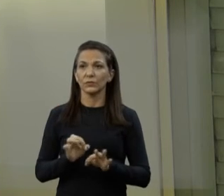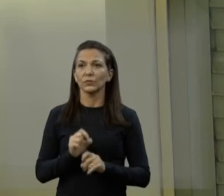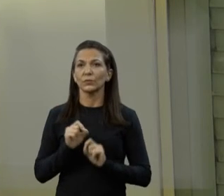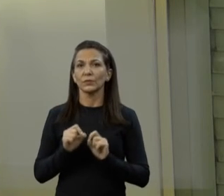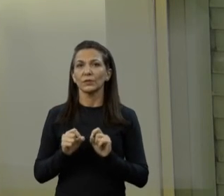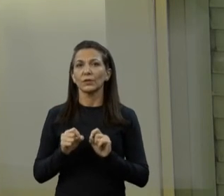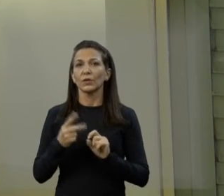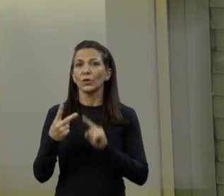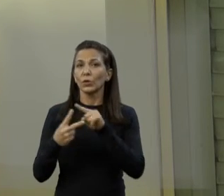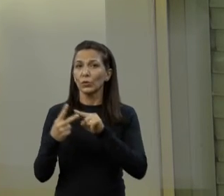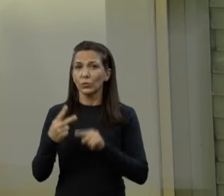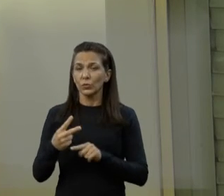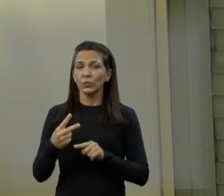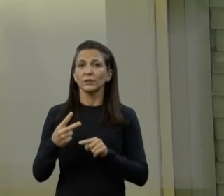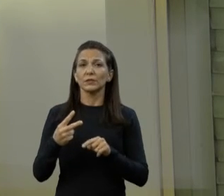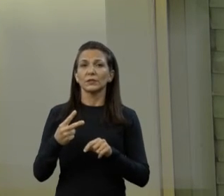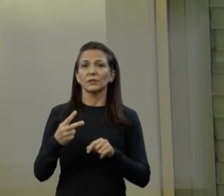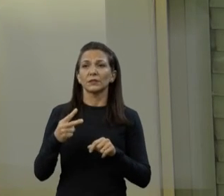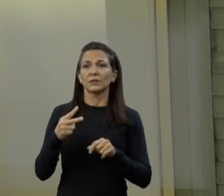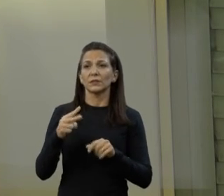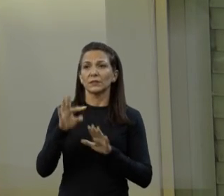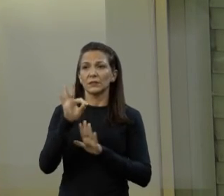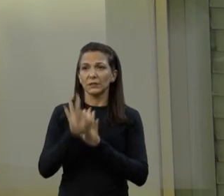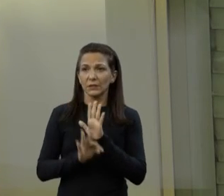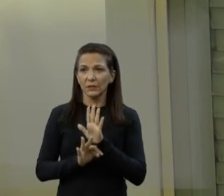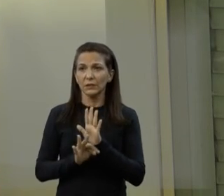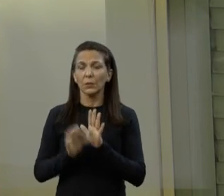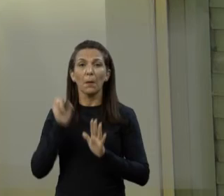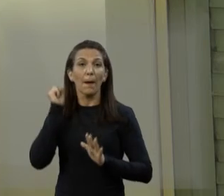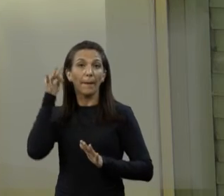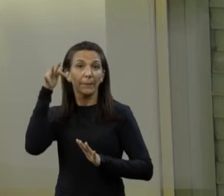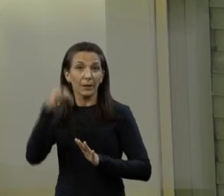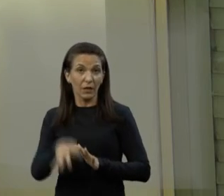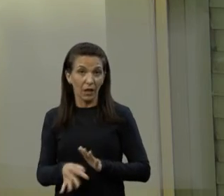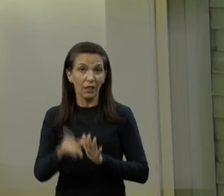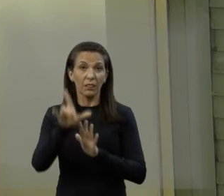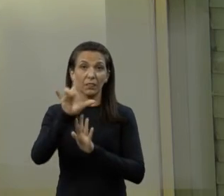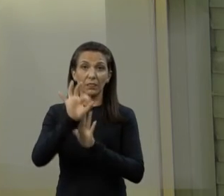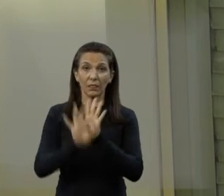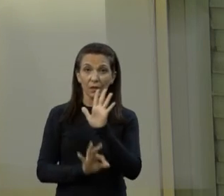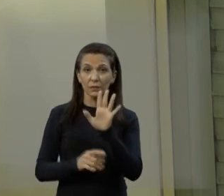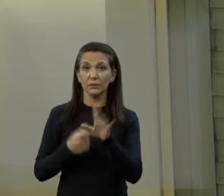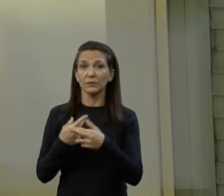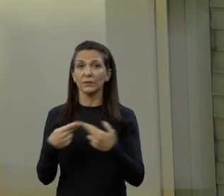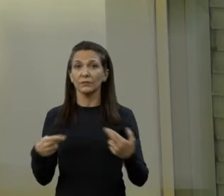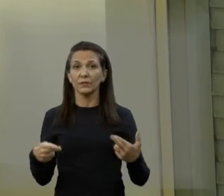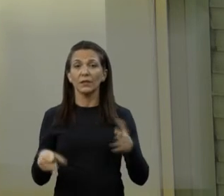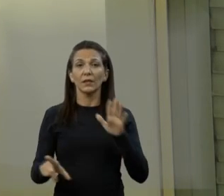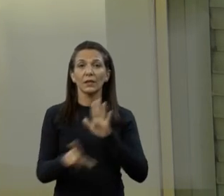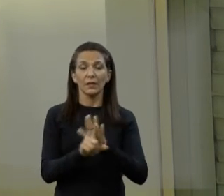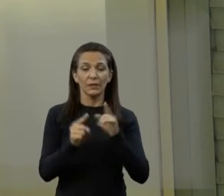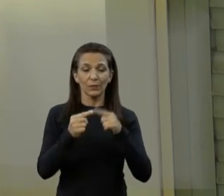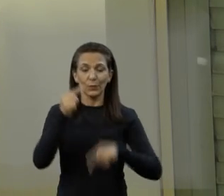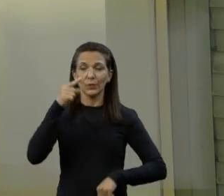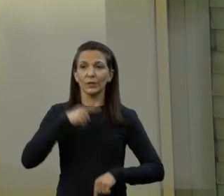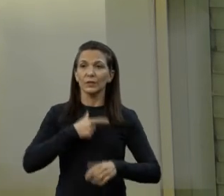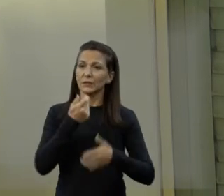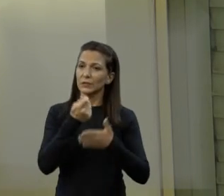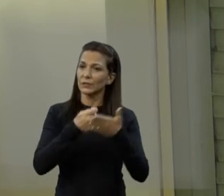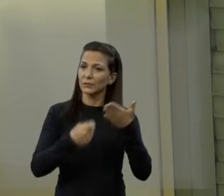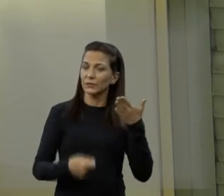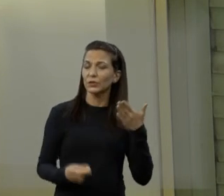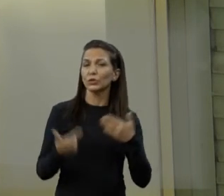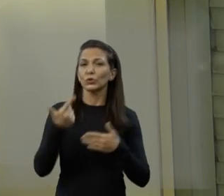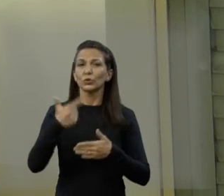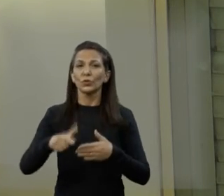tivesse passado as duas emendas Mas como eu disse no meu texto aqui que eu escrevi de madrugada foram em constitucionais mas eu reescrevi hoje na hora do almoço